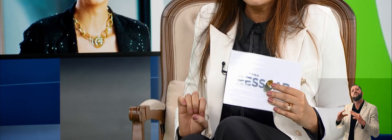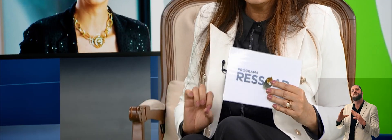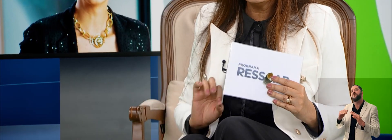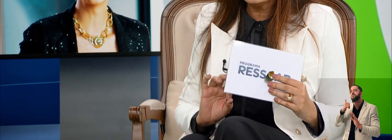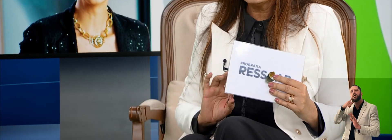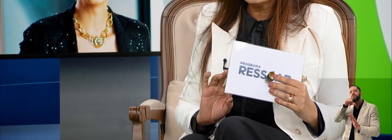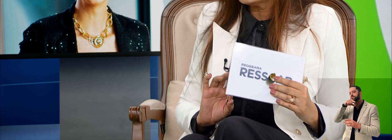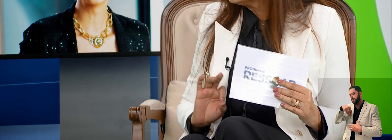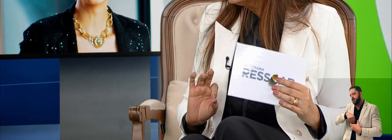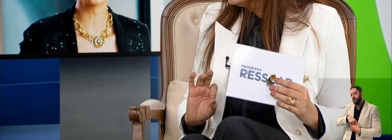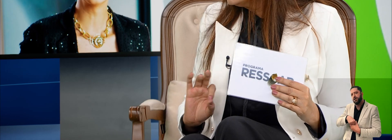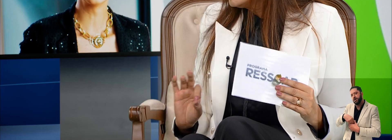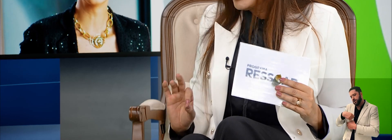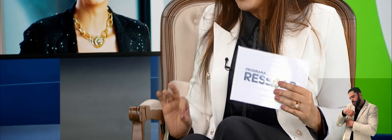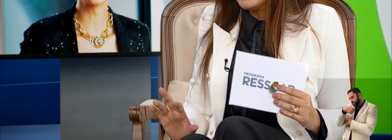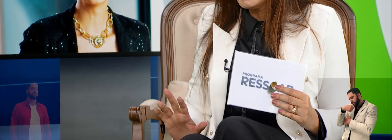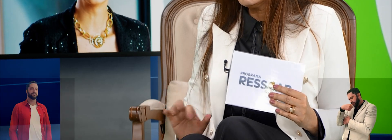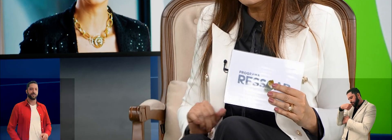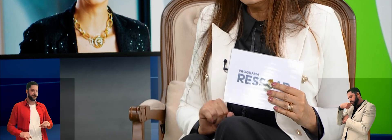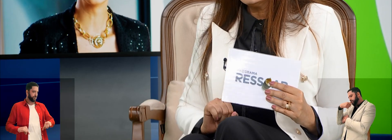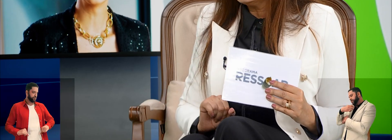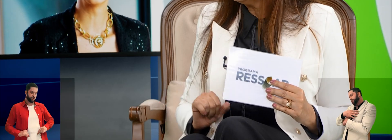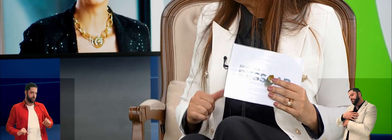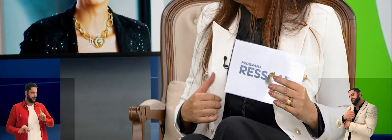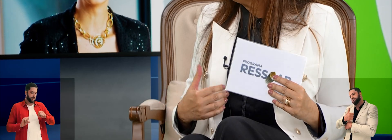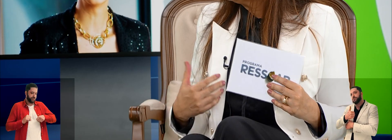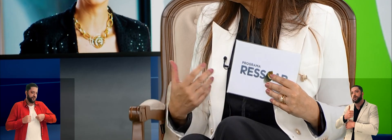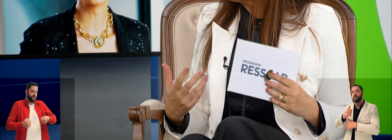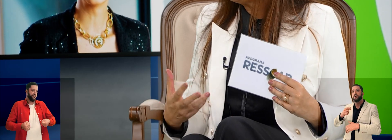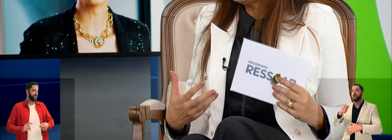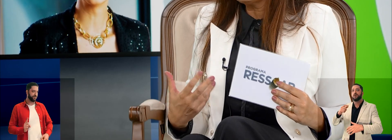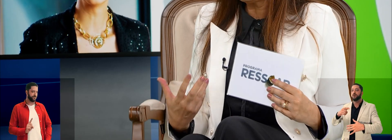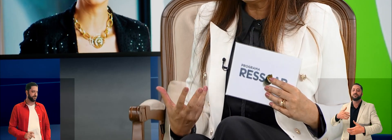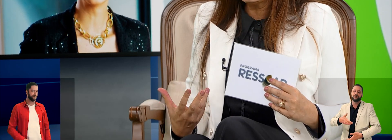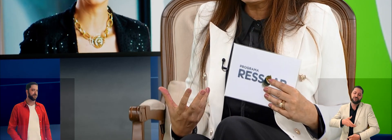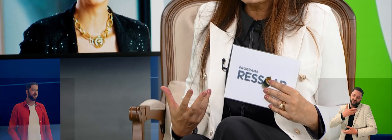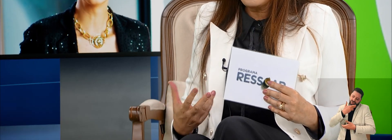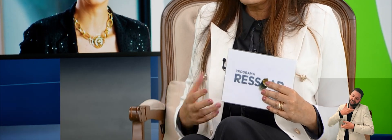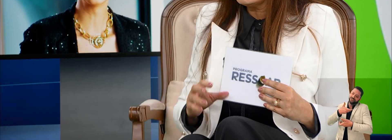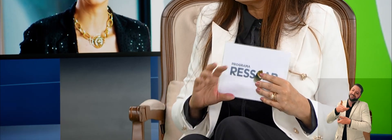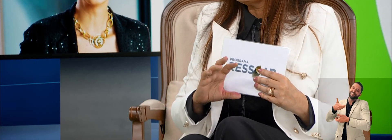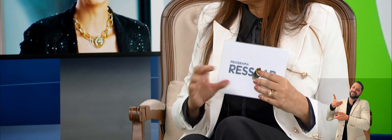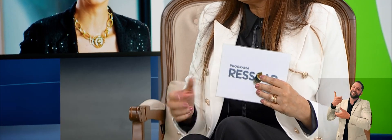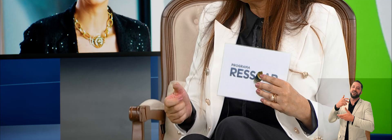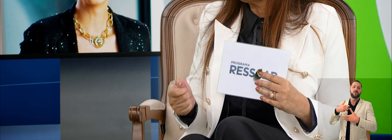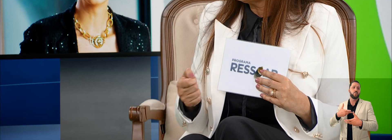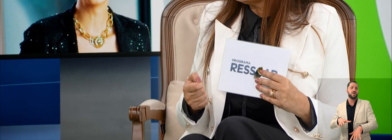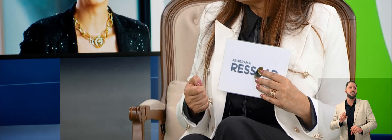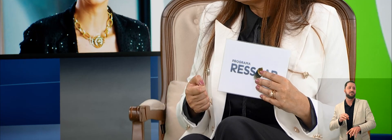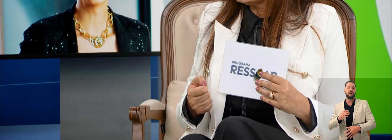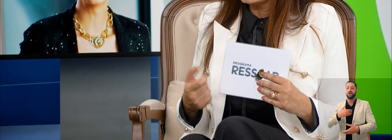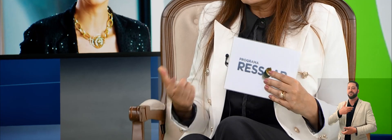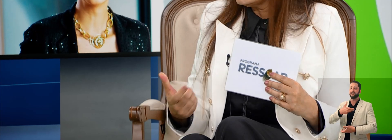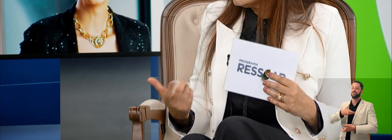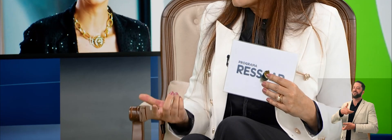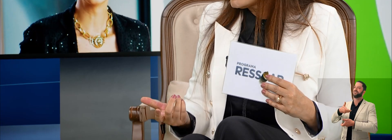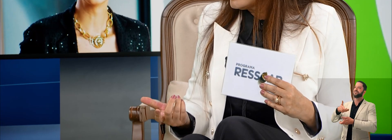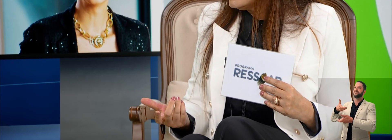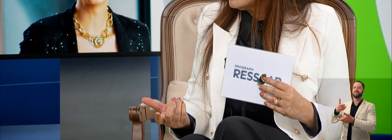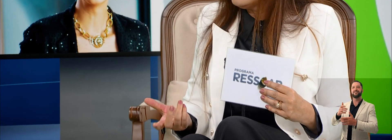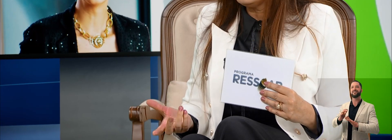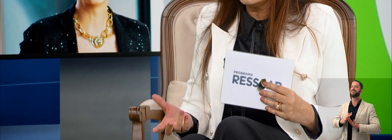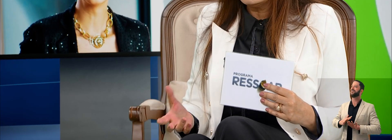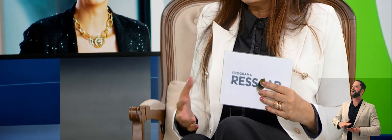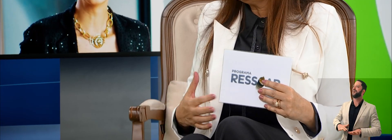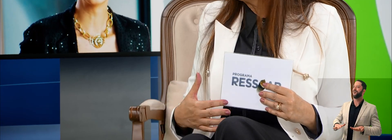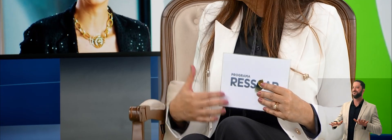direitinho, no útero da mamãe. Não sofreu as dores, não, né? Não sofreu as dores e alguém simplesmente tirou e ela nem queria